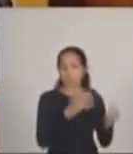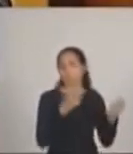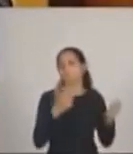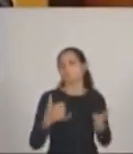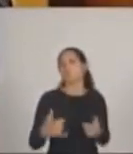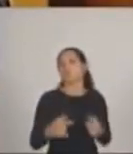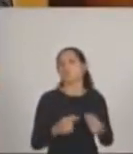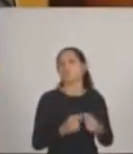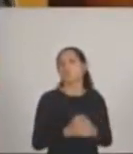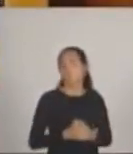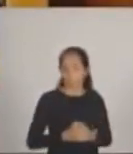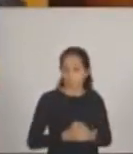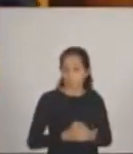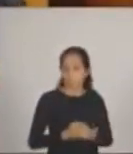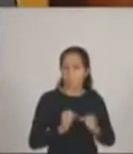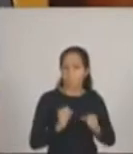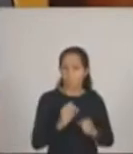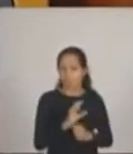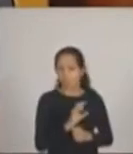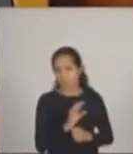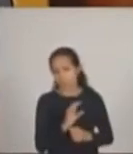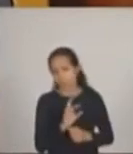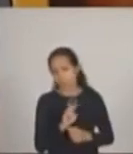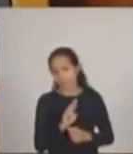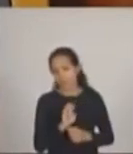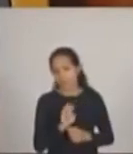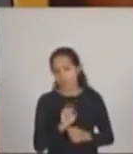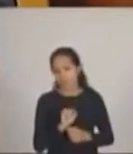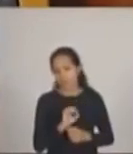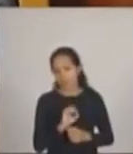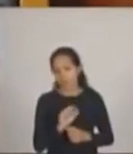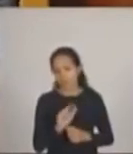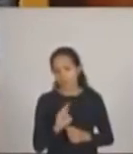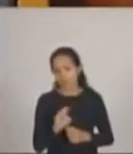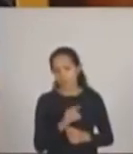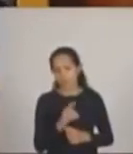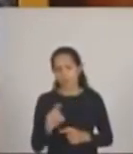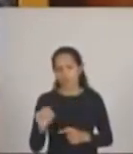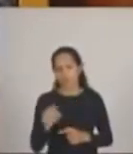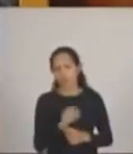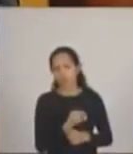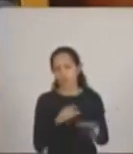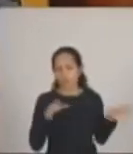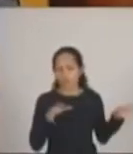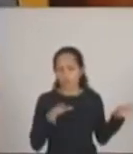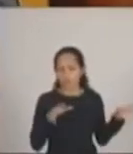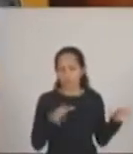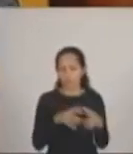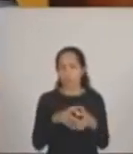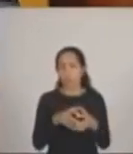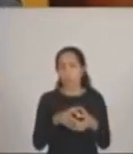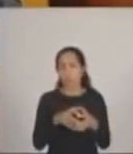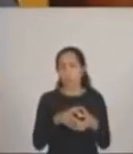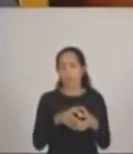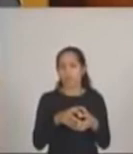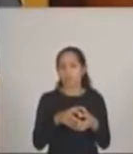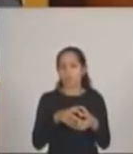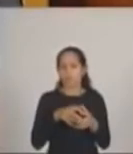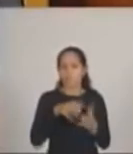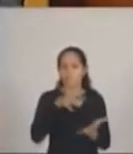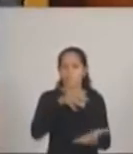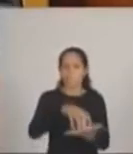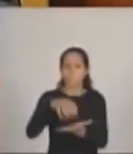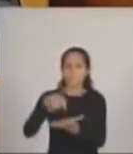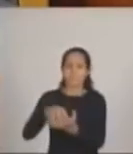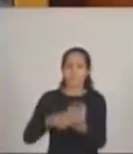poderá, por resolução, que é o caso, poderá, por resolução, reunir 2 ou mais comarcas